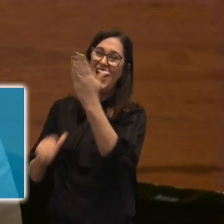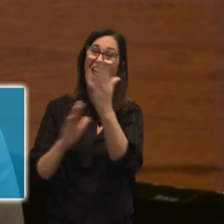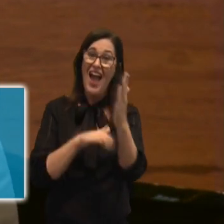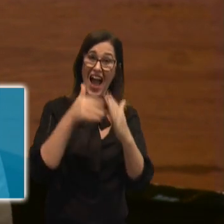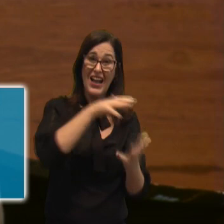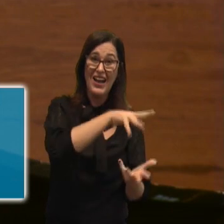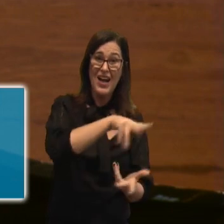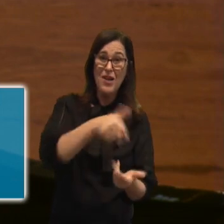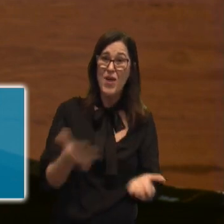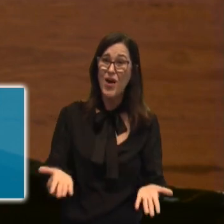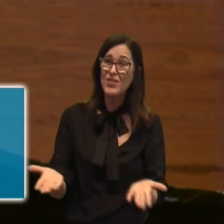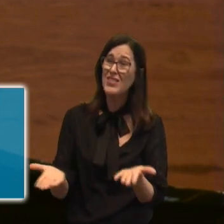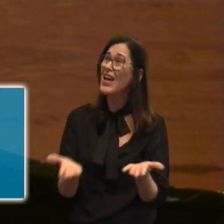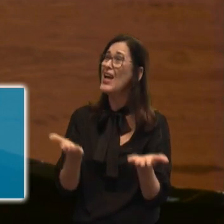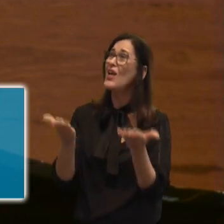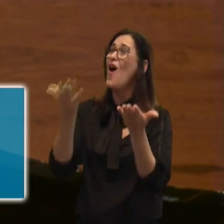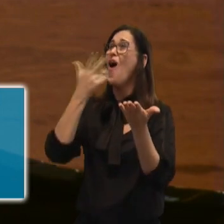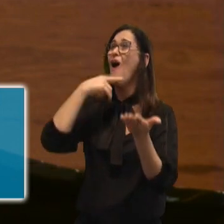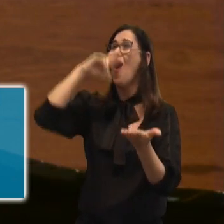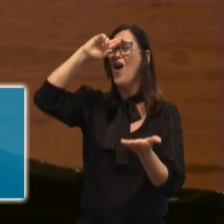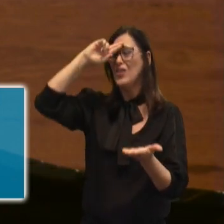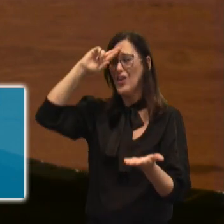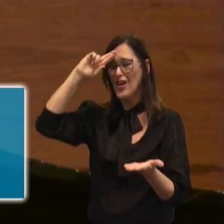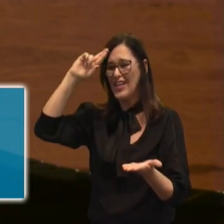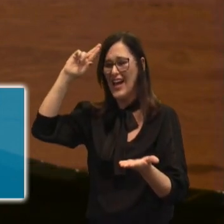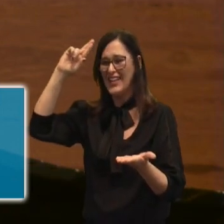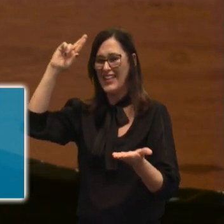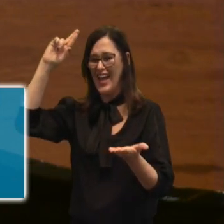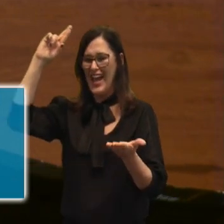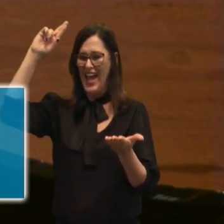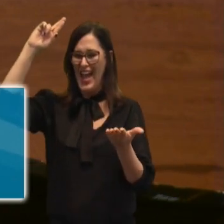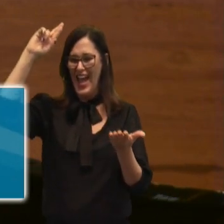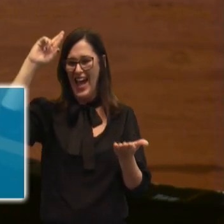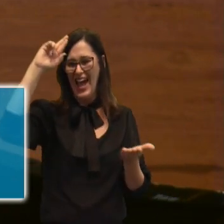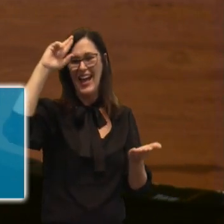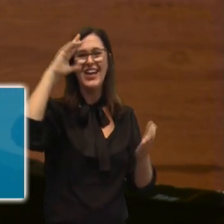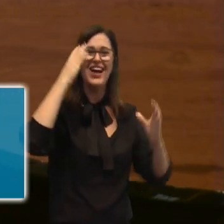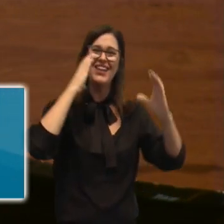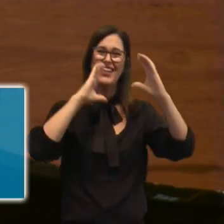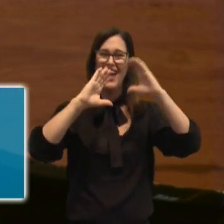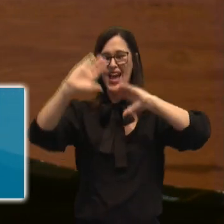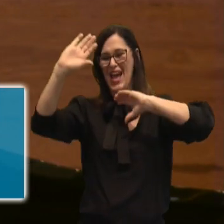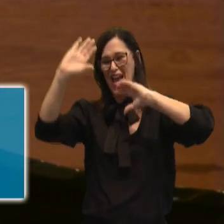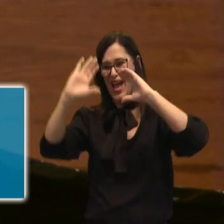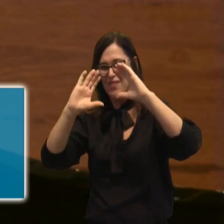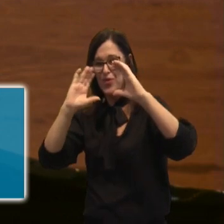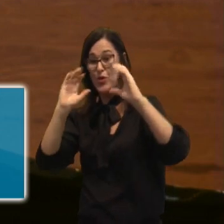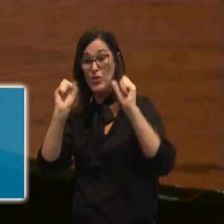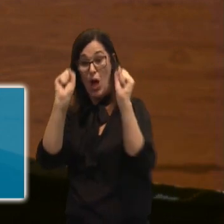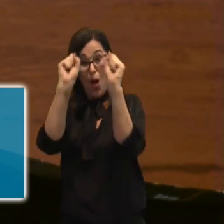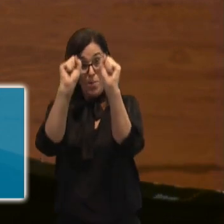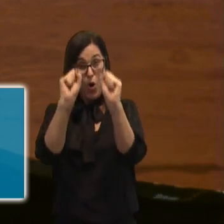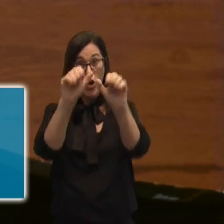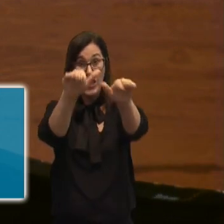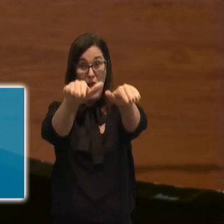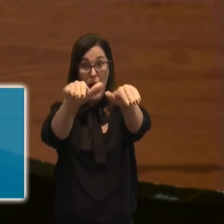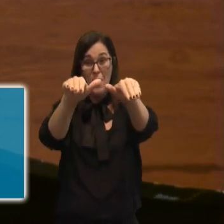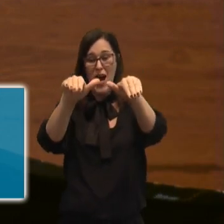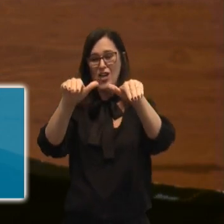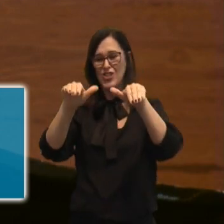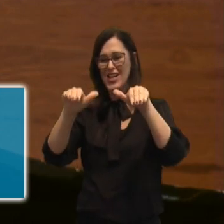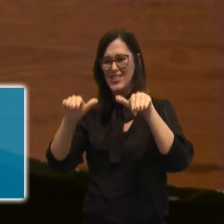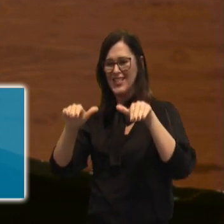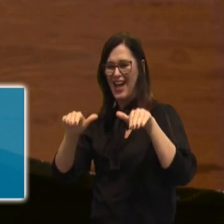adorarei. Aclame ao Senhor toda a terra e cantemos